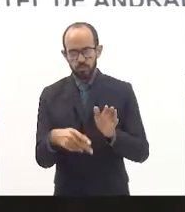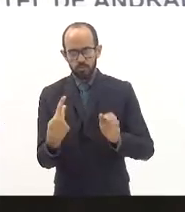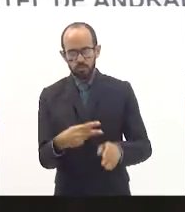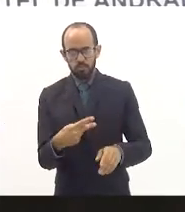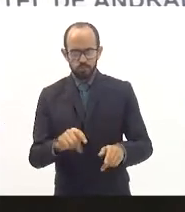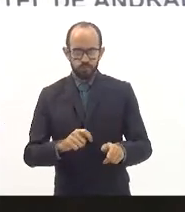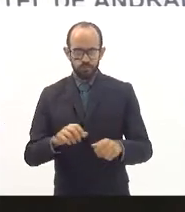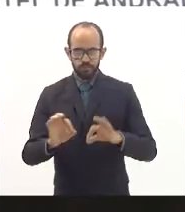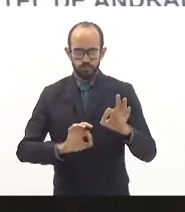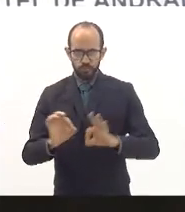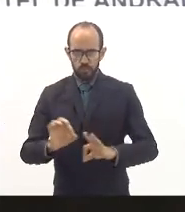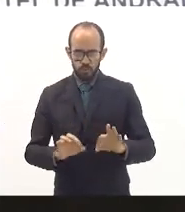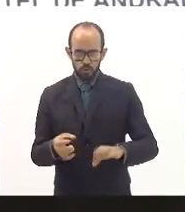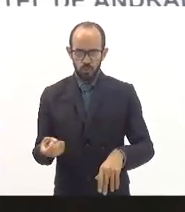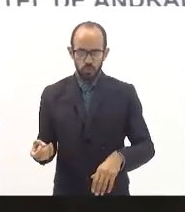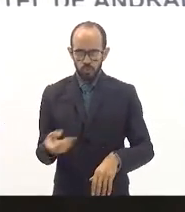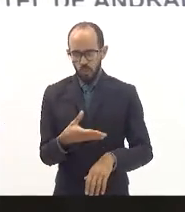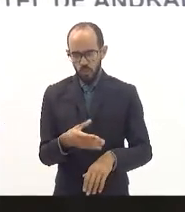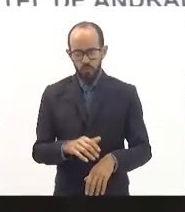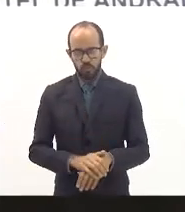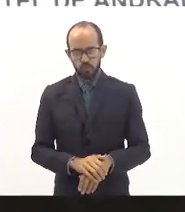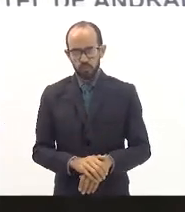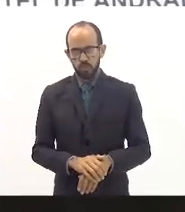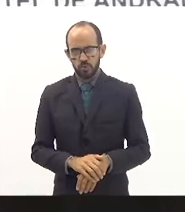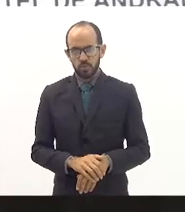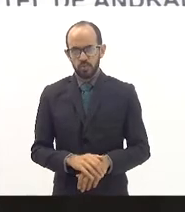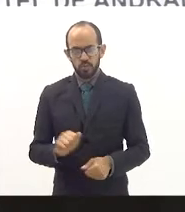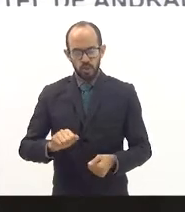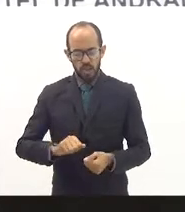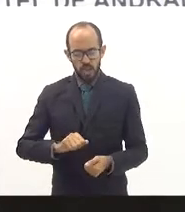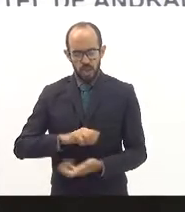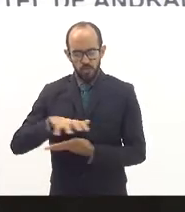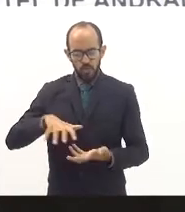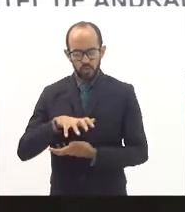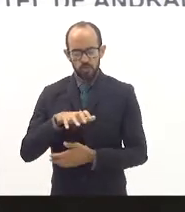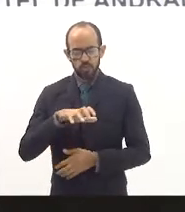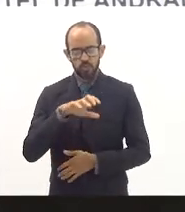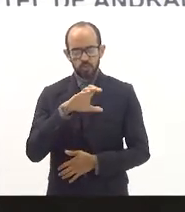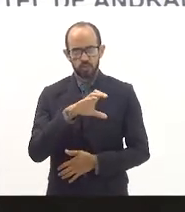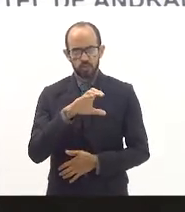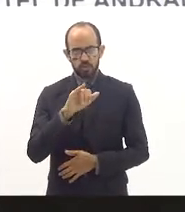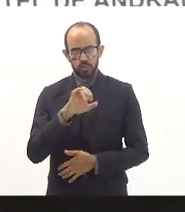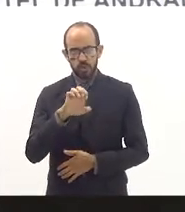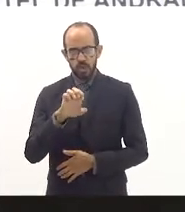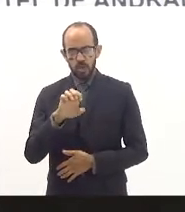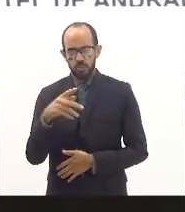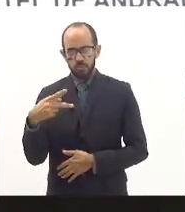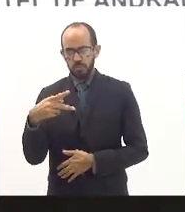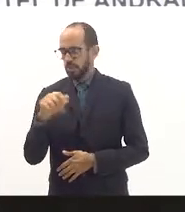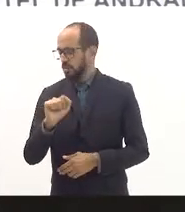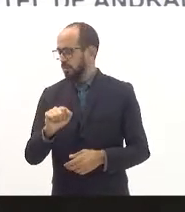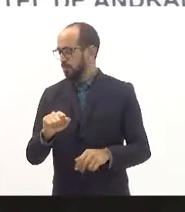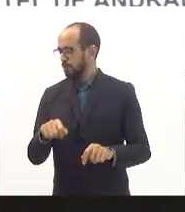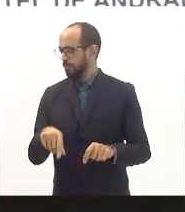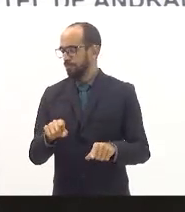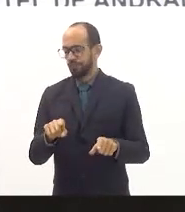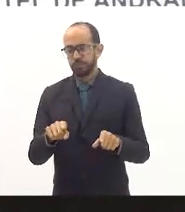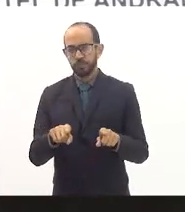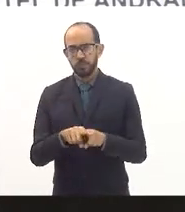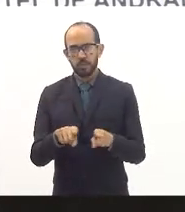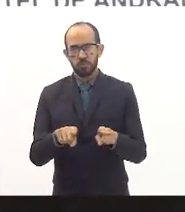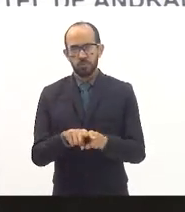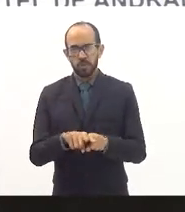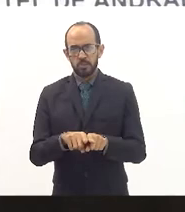O projeto inovador e revolucionário do CIEPS foi a expressão mais eloquente